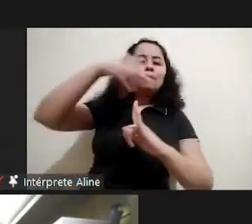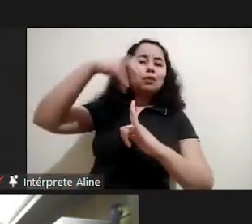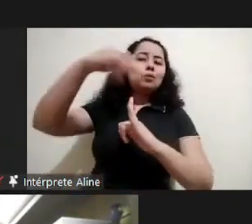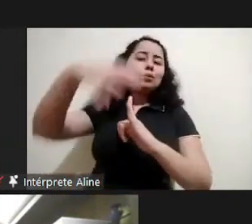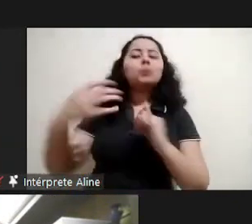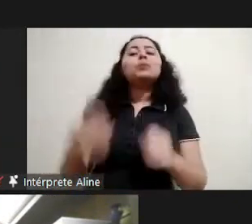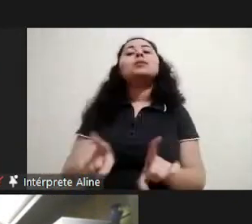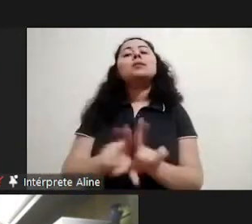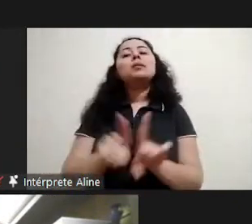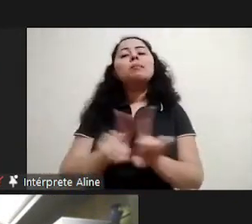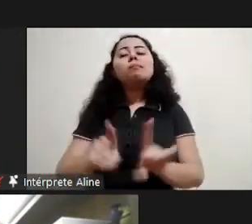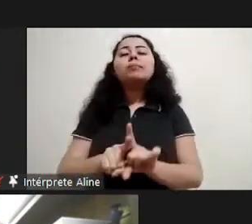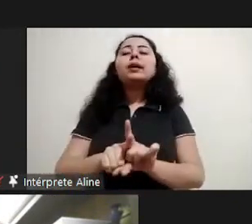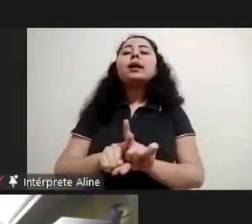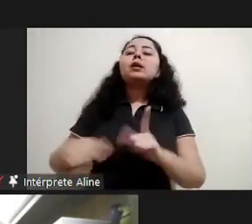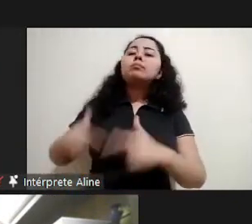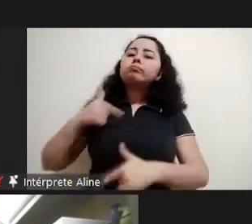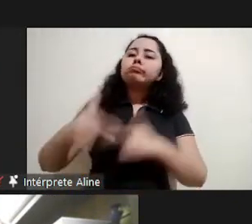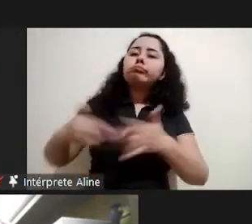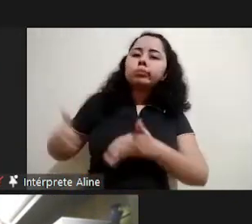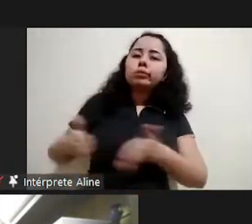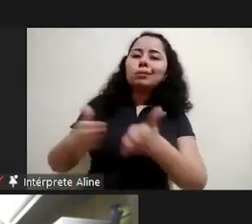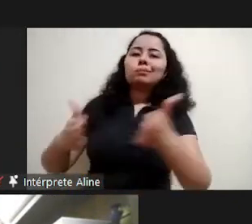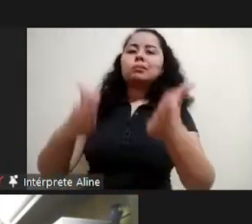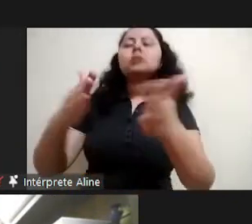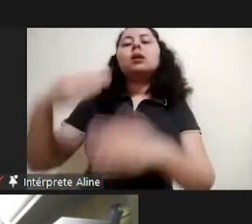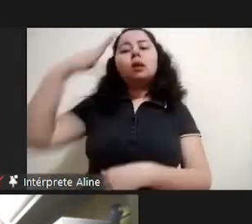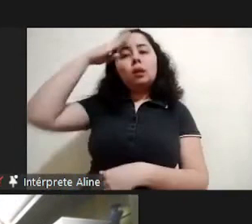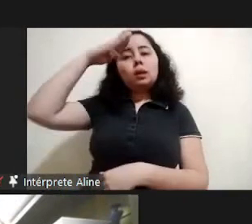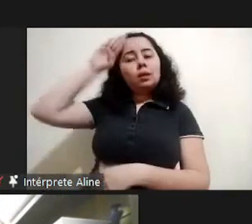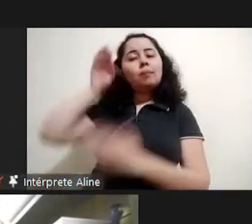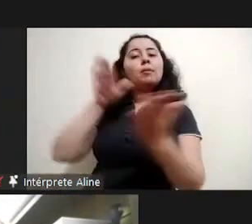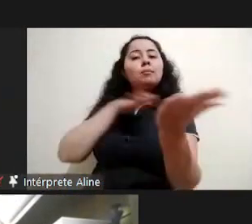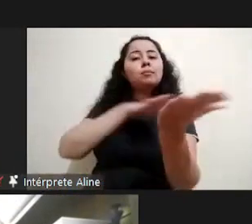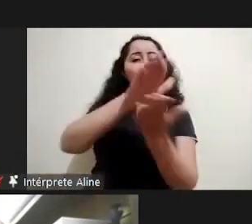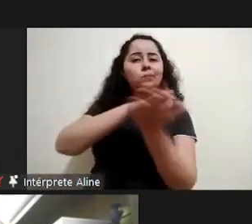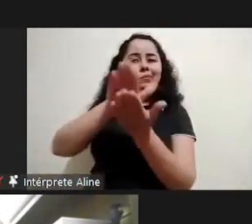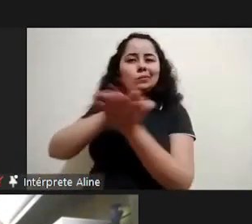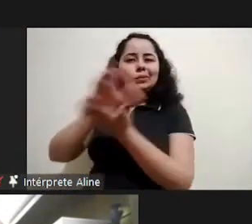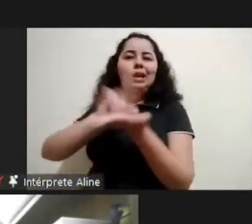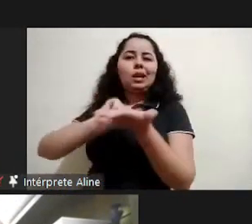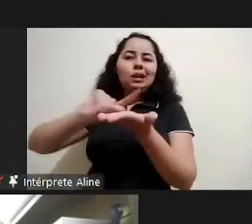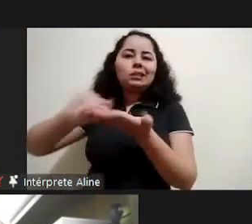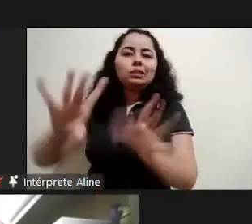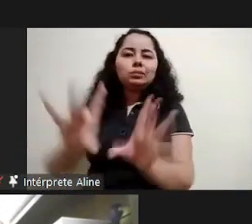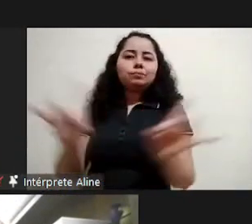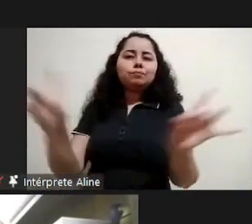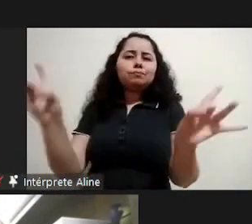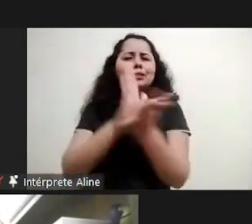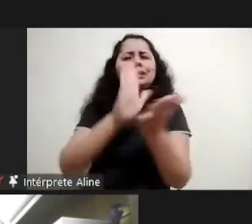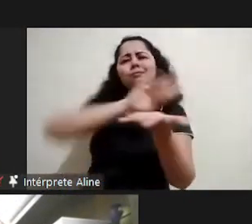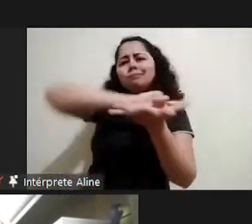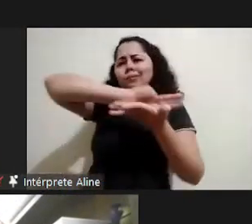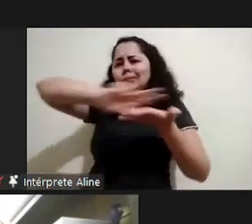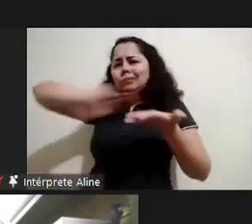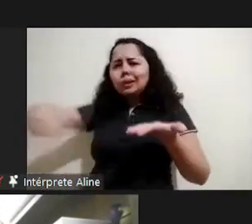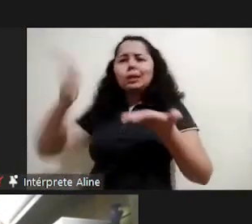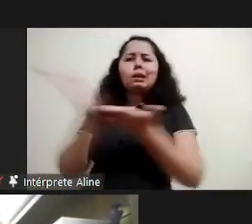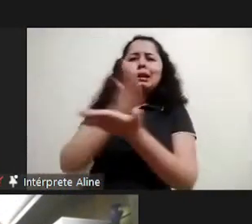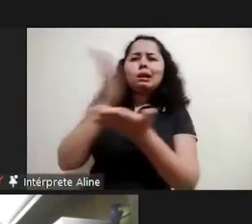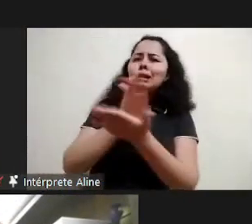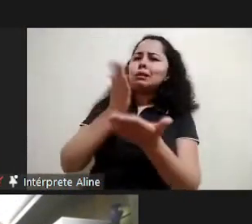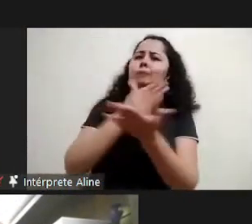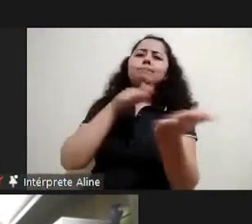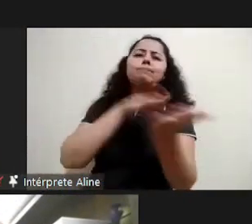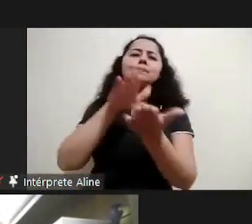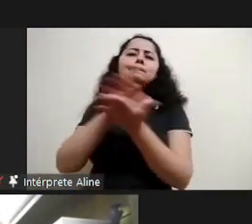acadêmica. Inclui ainda ampla publicação de artigos completos, publicados em periódicos, publicação de livros, participação em congressos, incluindo